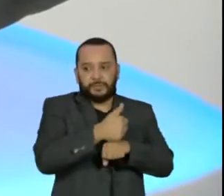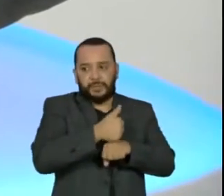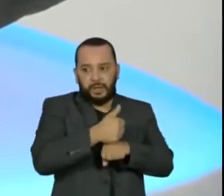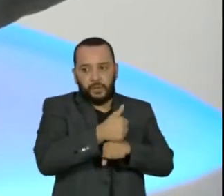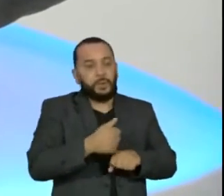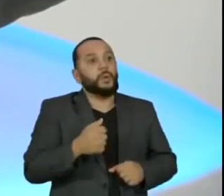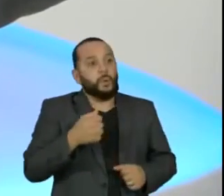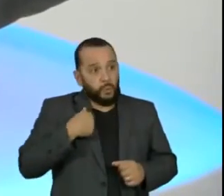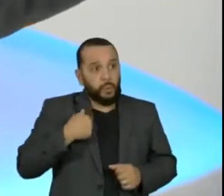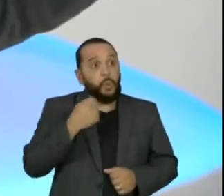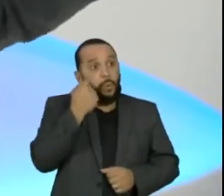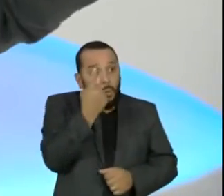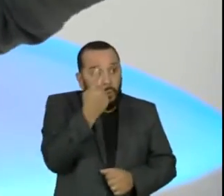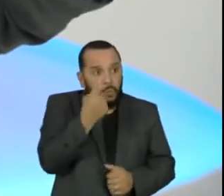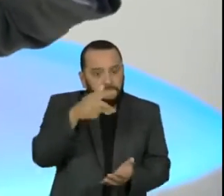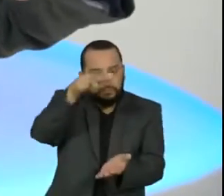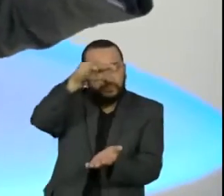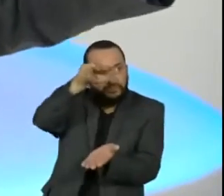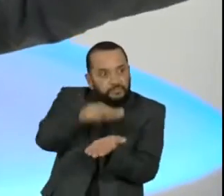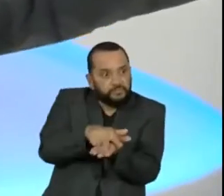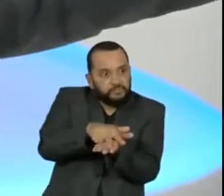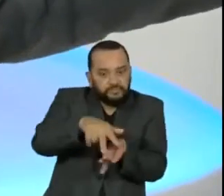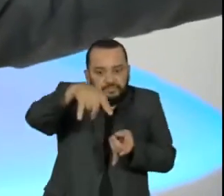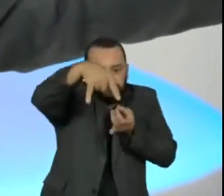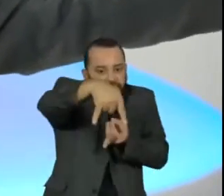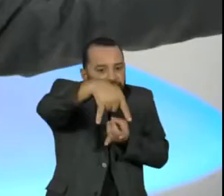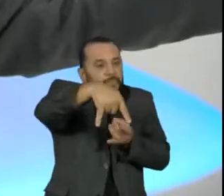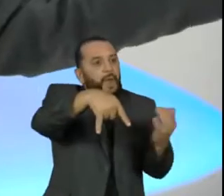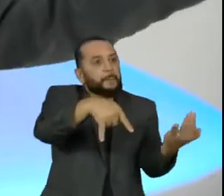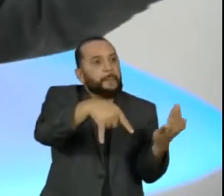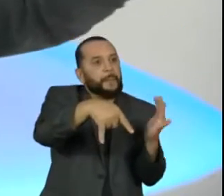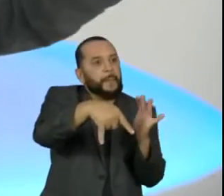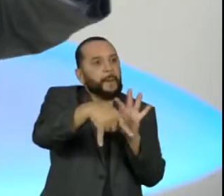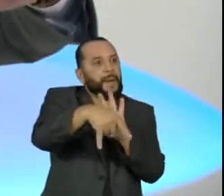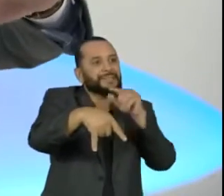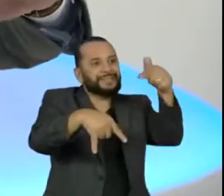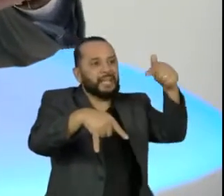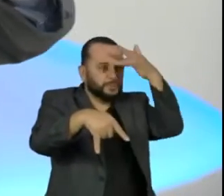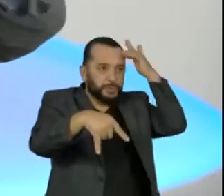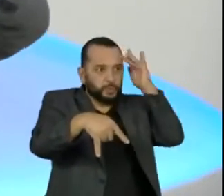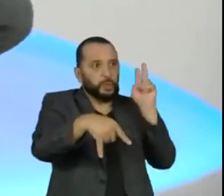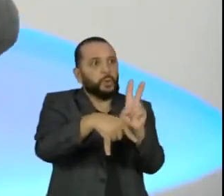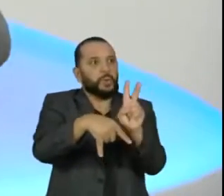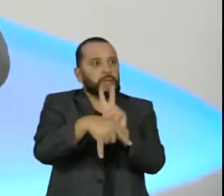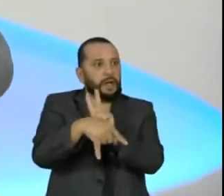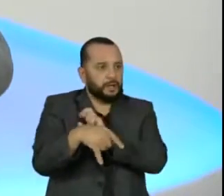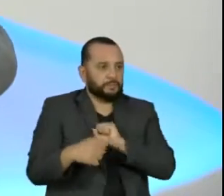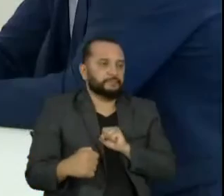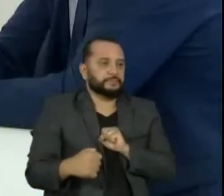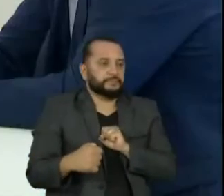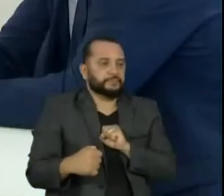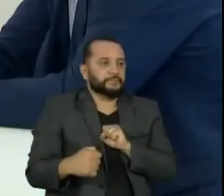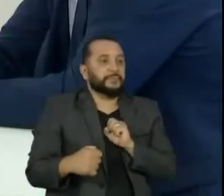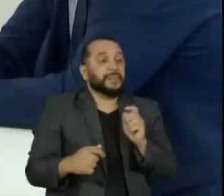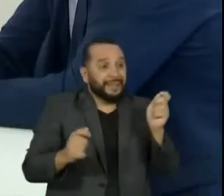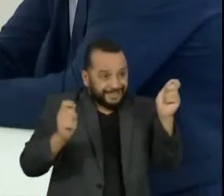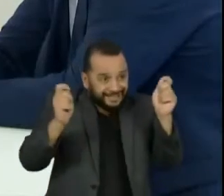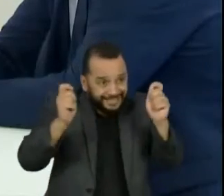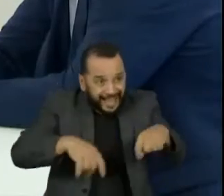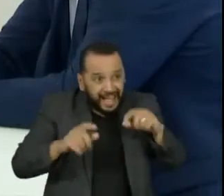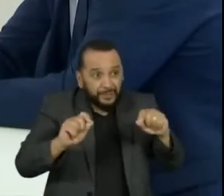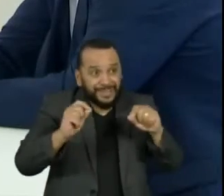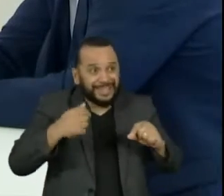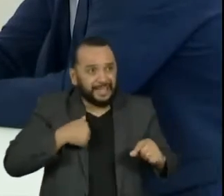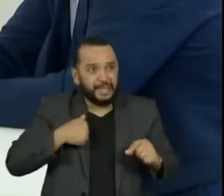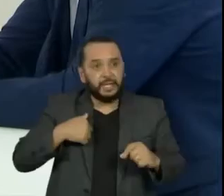seletivas e abrir os nossos leitos, que nós daríamos conta como nós demos. Porque